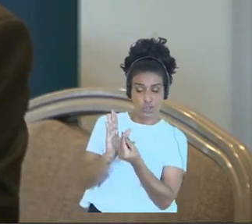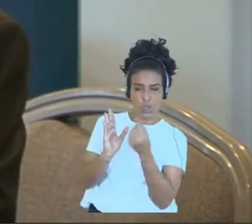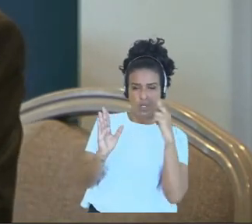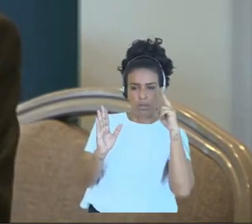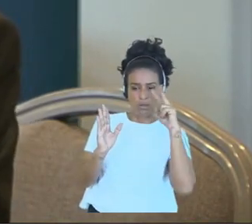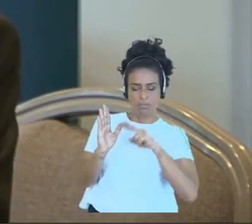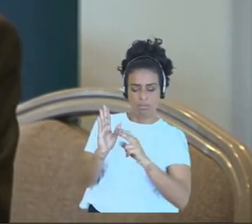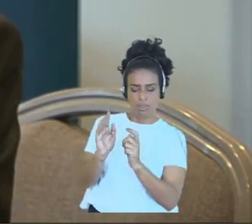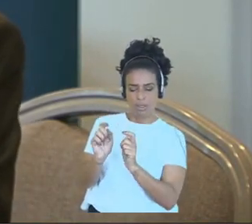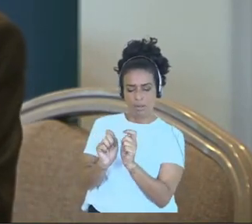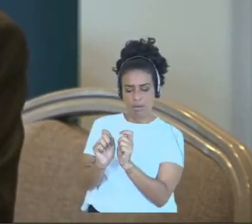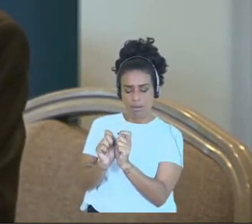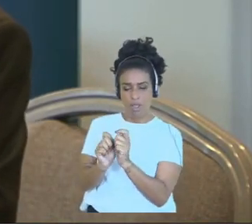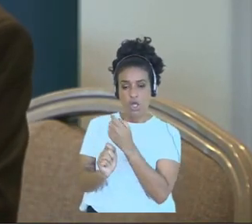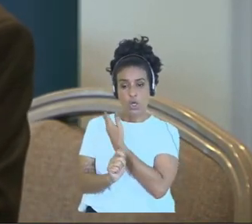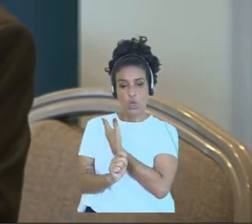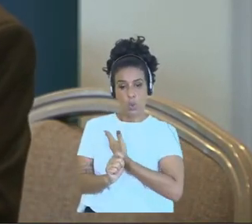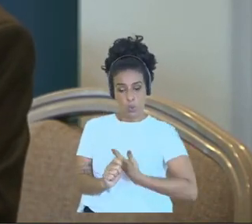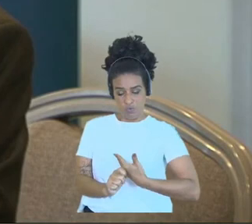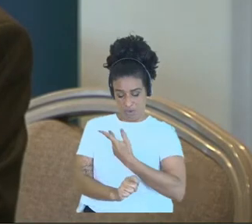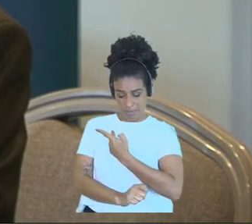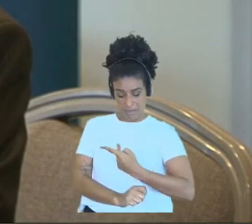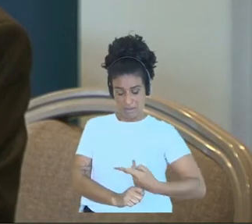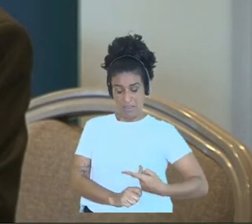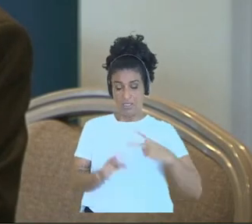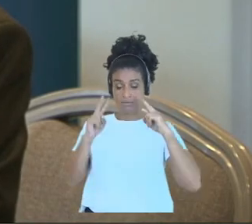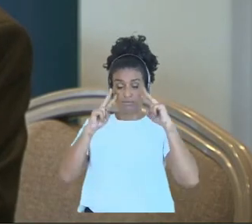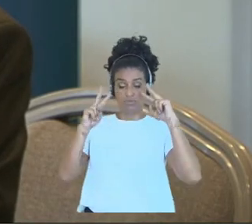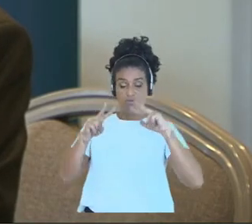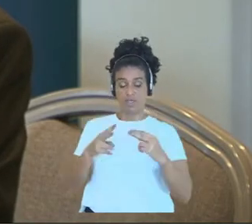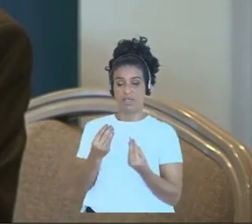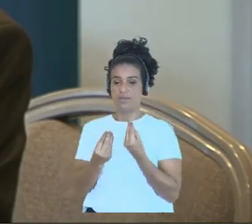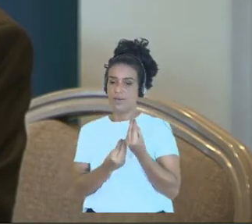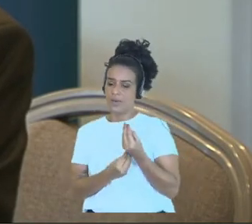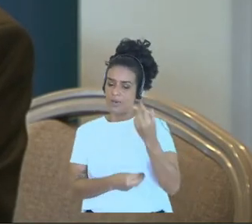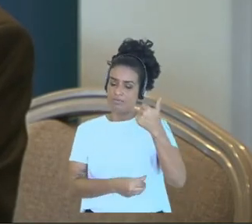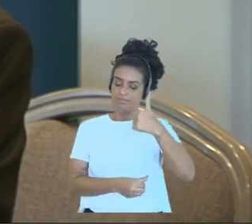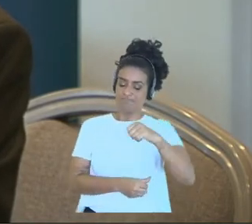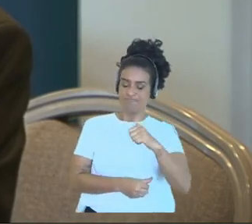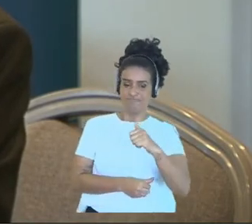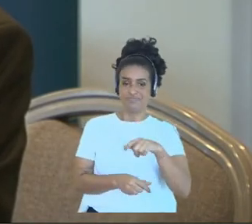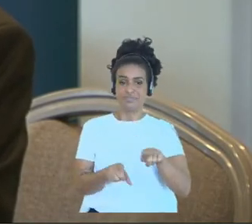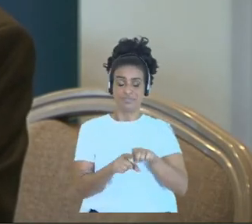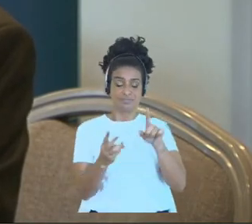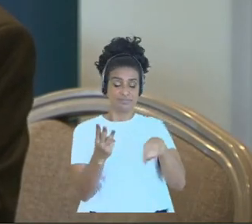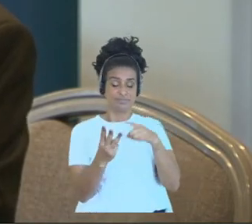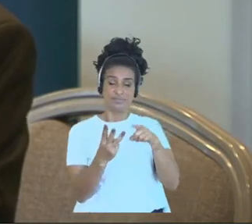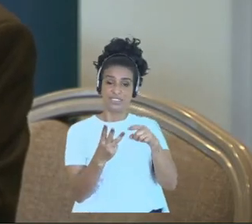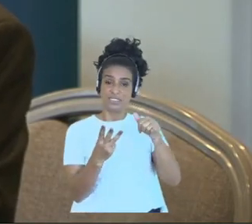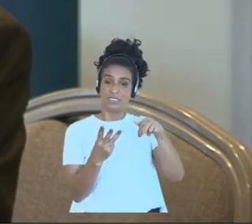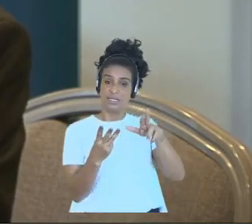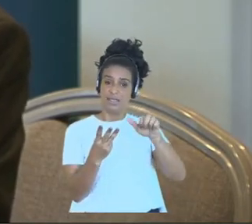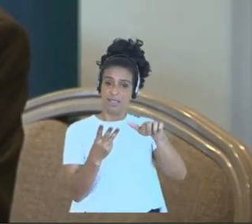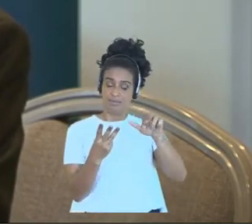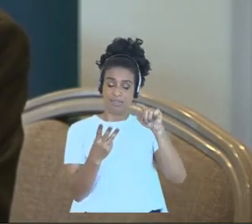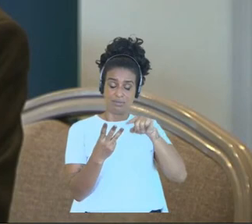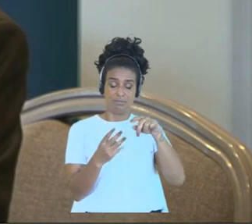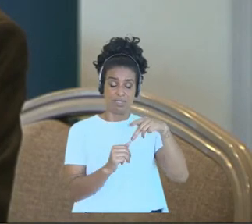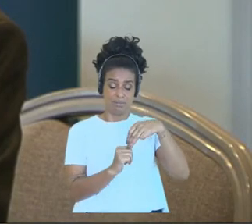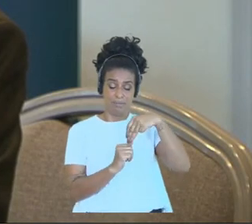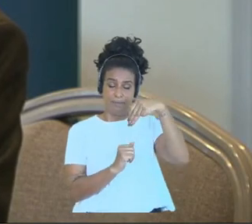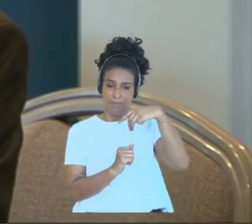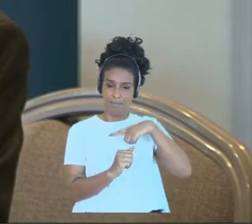do orçamento do próximo governo. E o Guilherme Casarões, que é doutor e mestre em ciência política pela Universidade de São Paulo, mestre também em